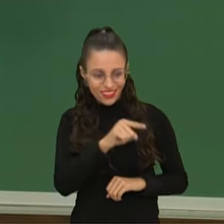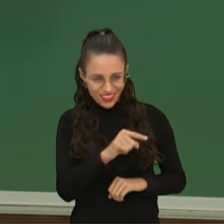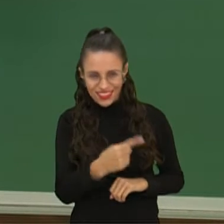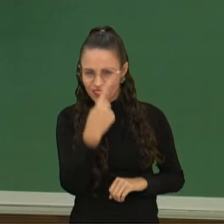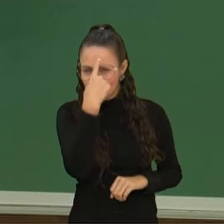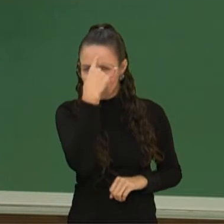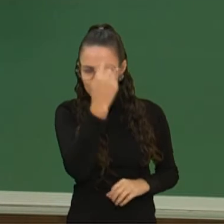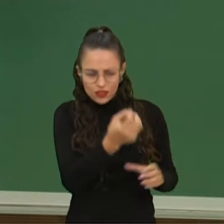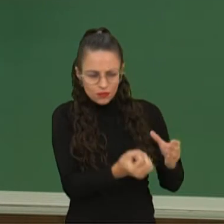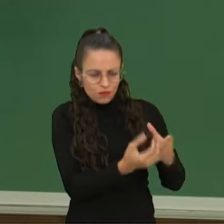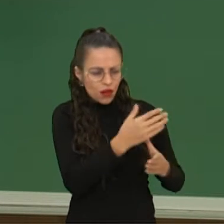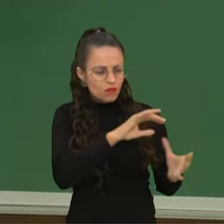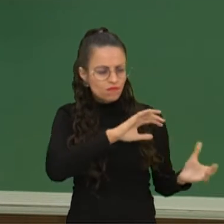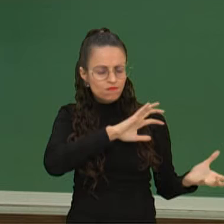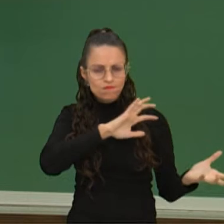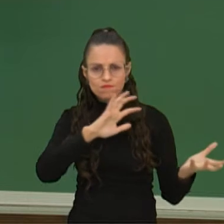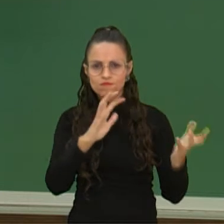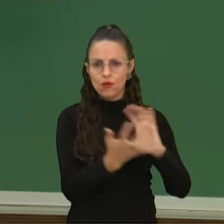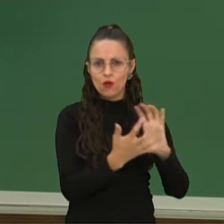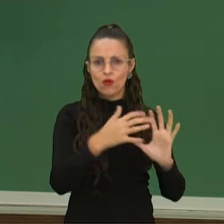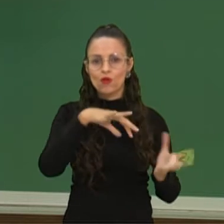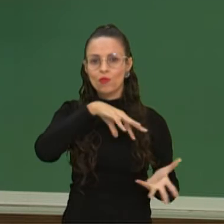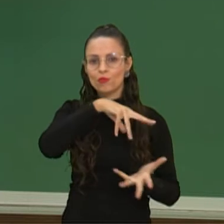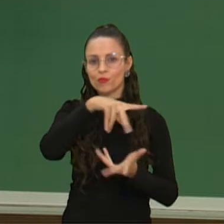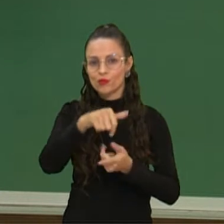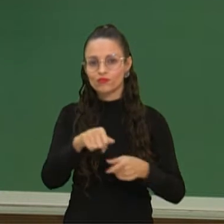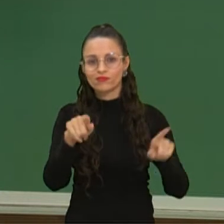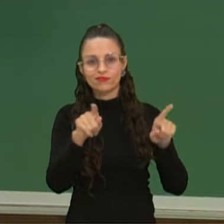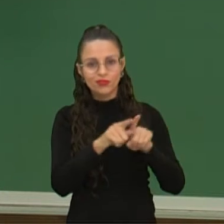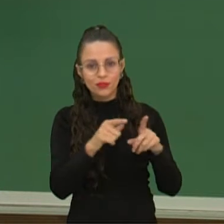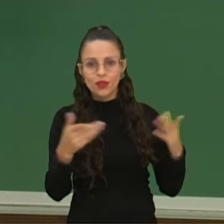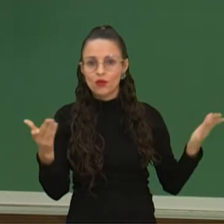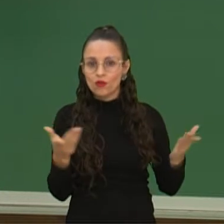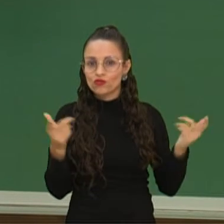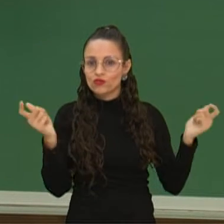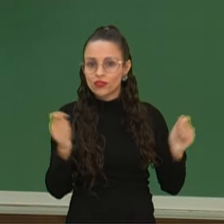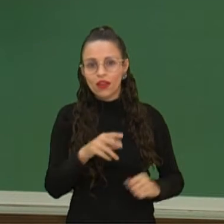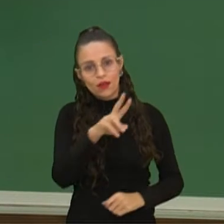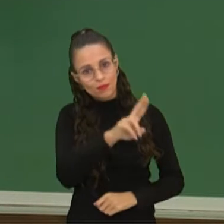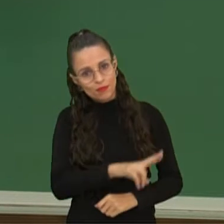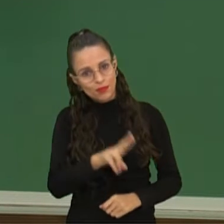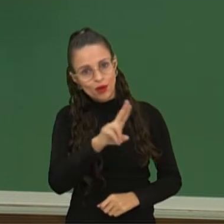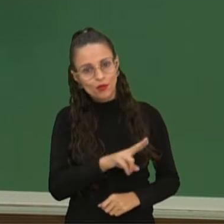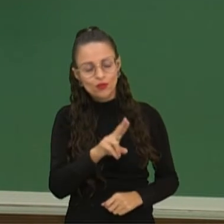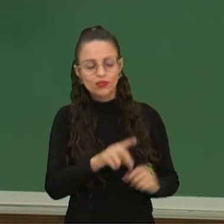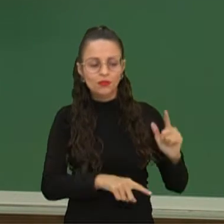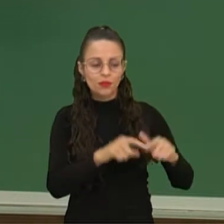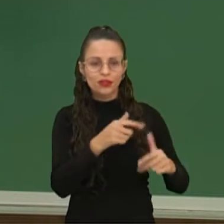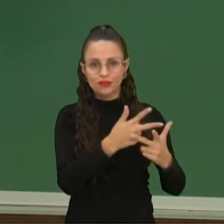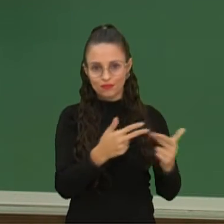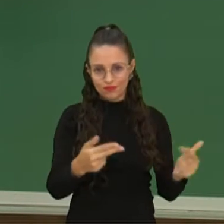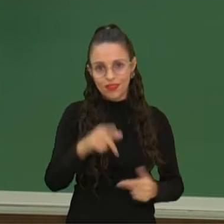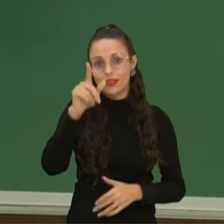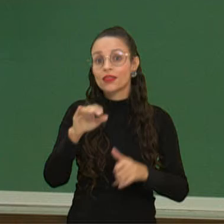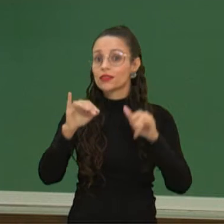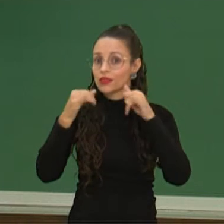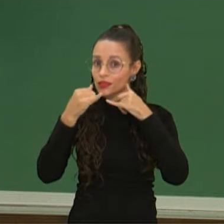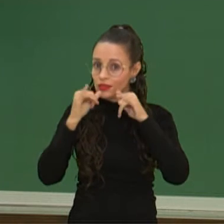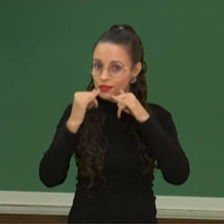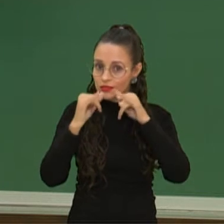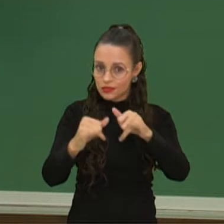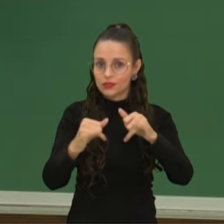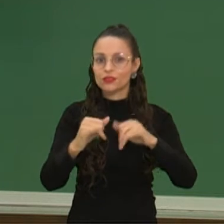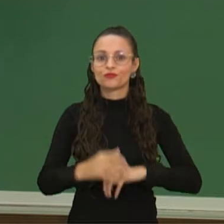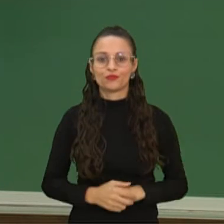invenção mudou o mundo e que graças a essa invenção a gente consegue usar os nossos aparelhos, electricity, a